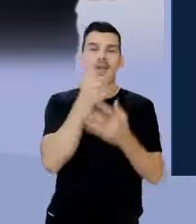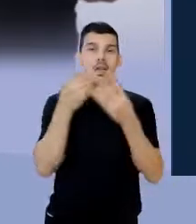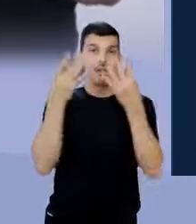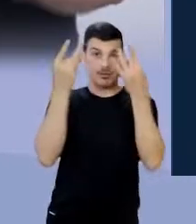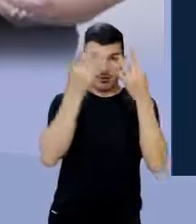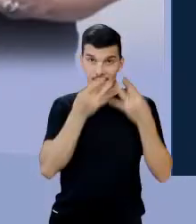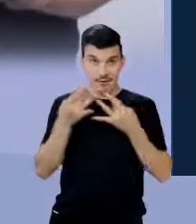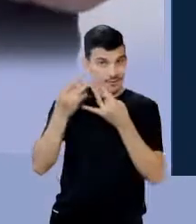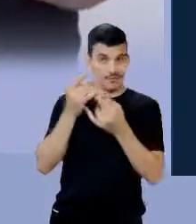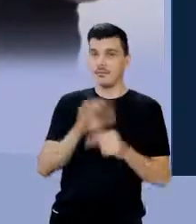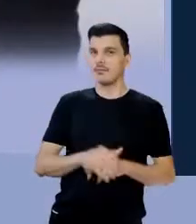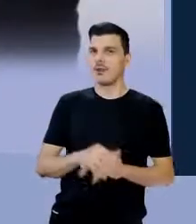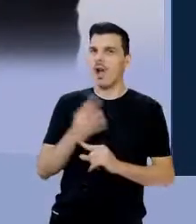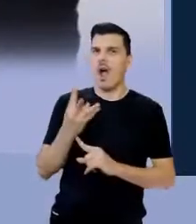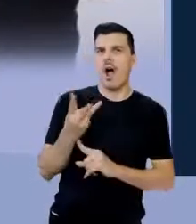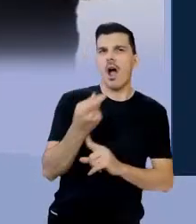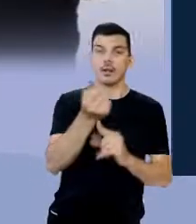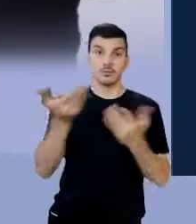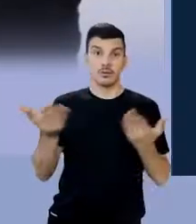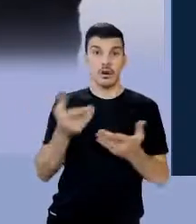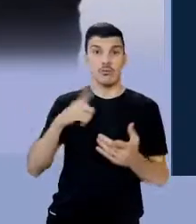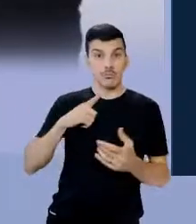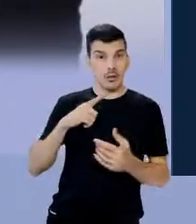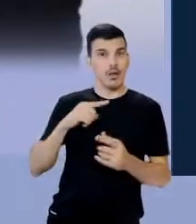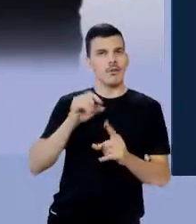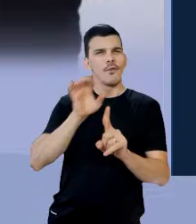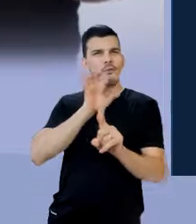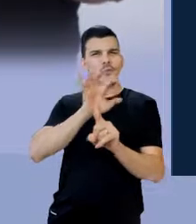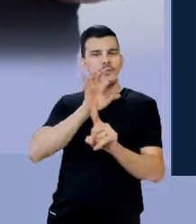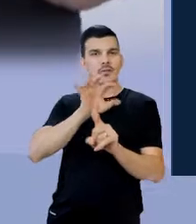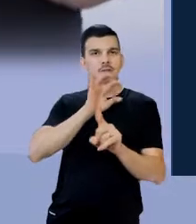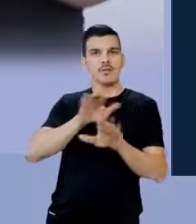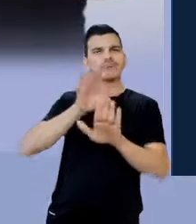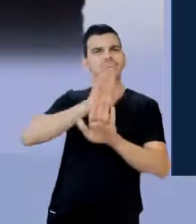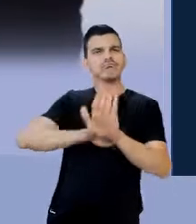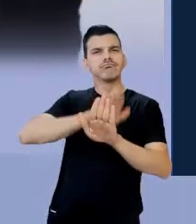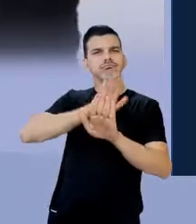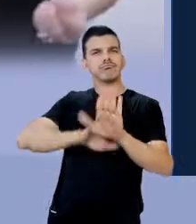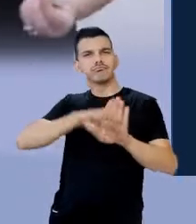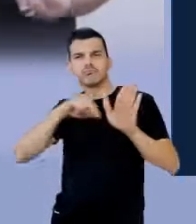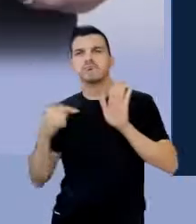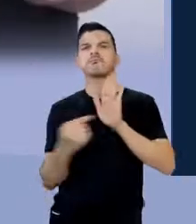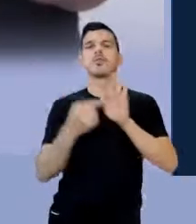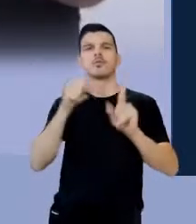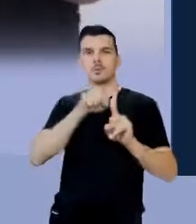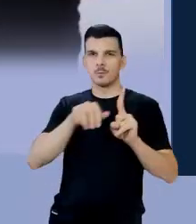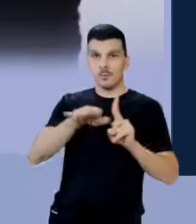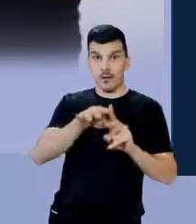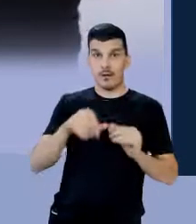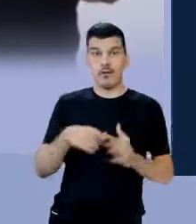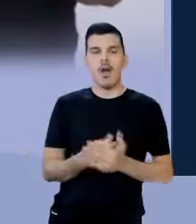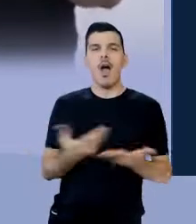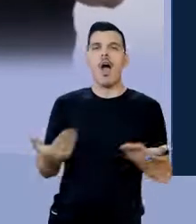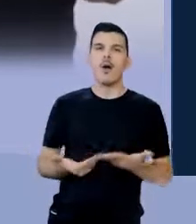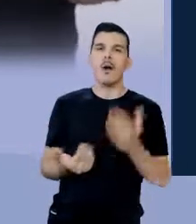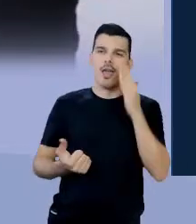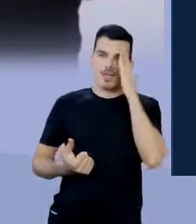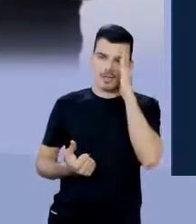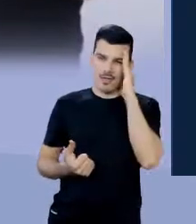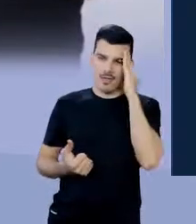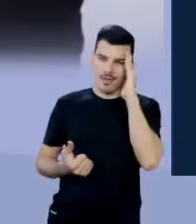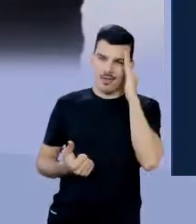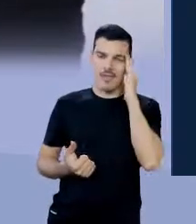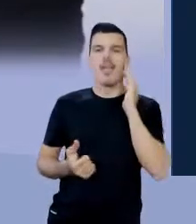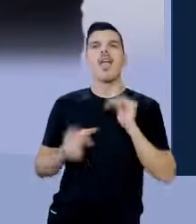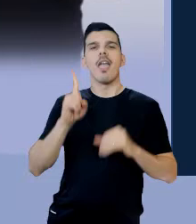não é a estética. A arte agora tem uma função ideológica, uma função social. Então, ela é